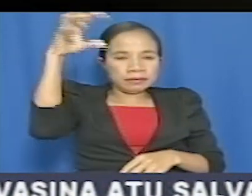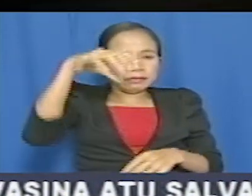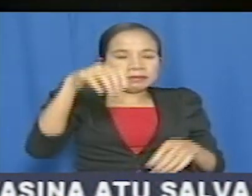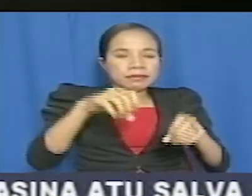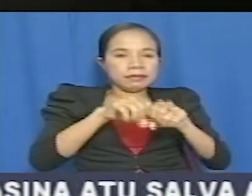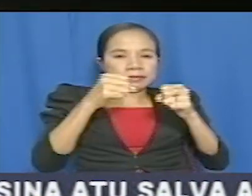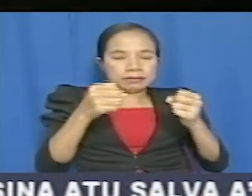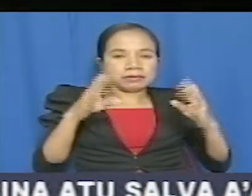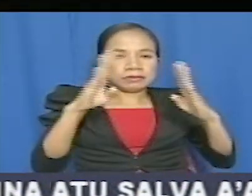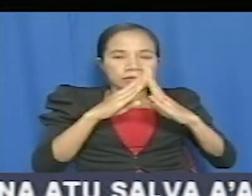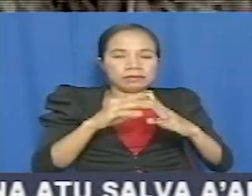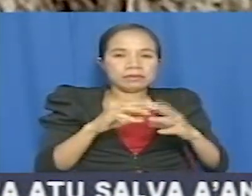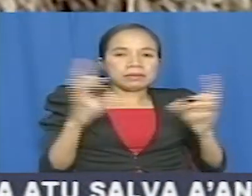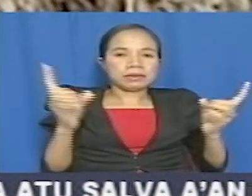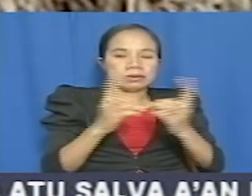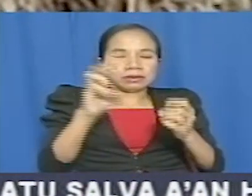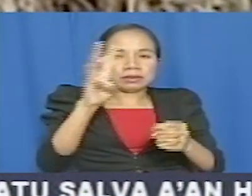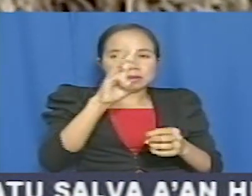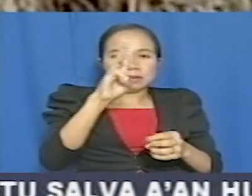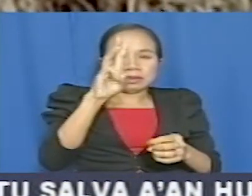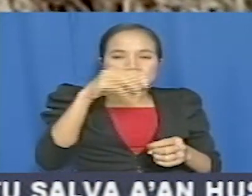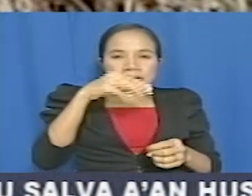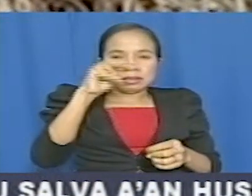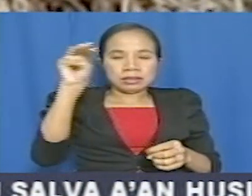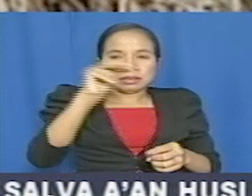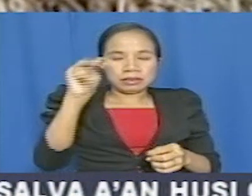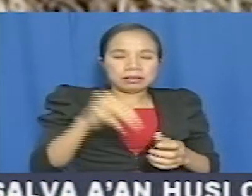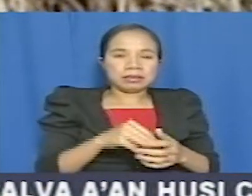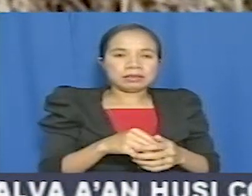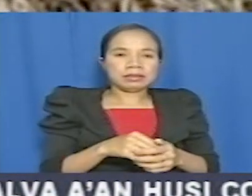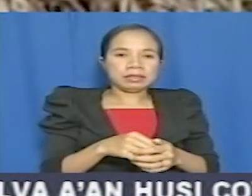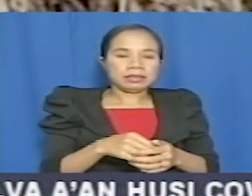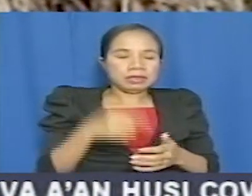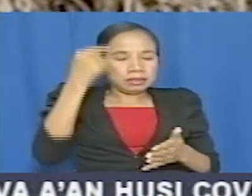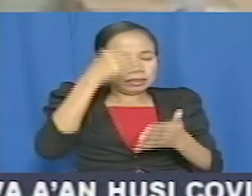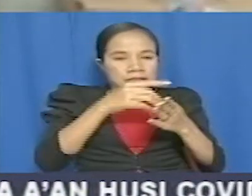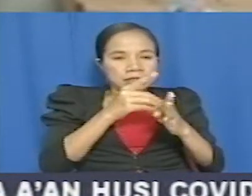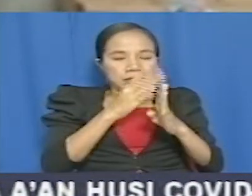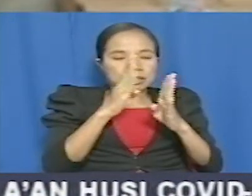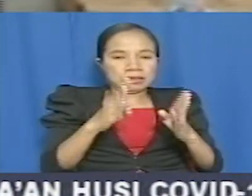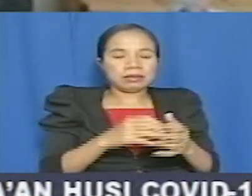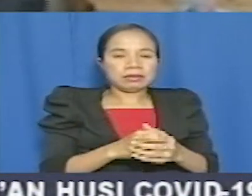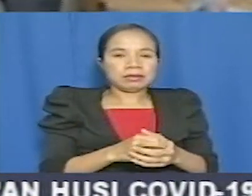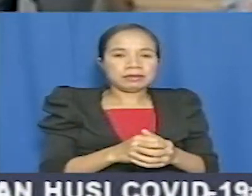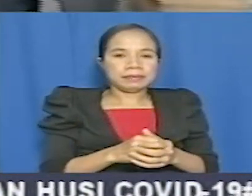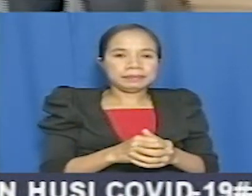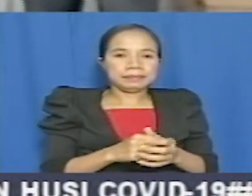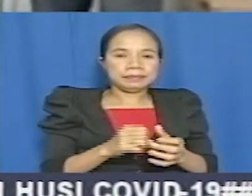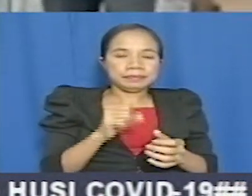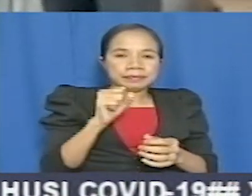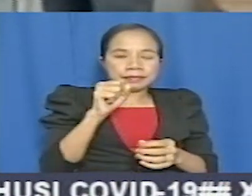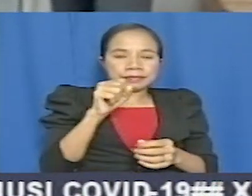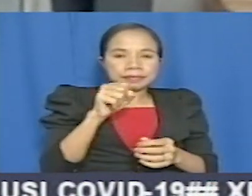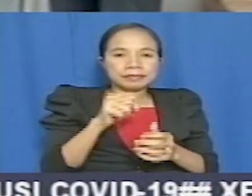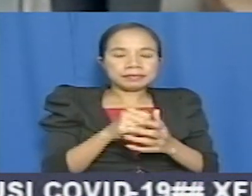neve acontece e a segunda-feira, né? Coordenador Proteção Civil Município Viqueque, José Cabral Hateten, apoia emergência,